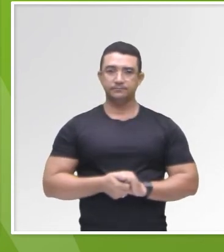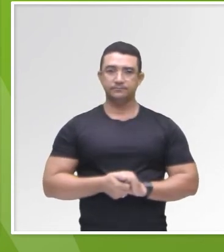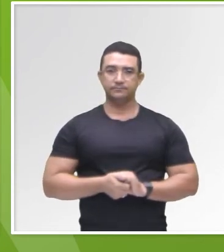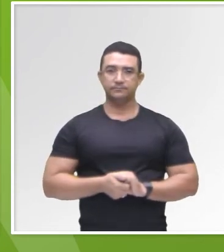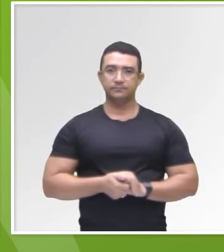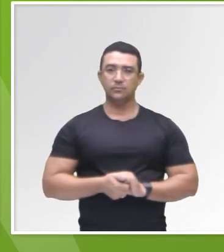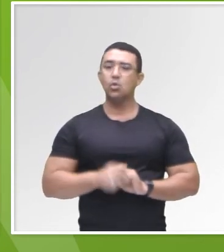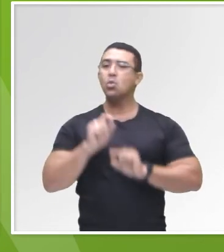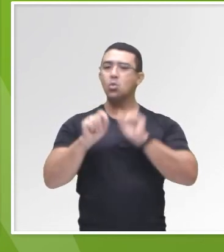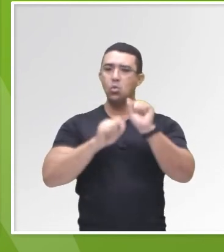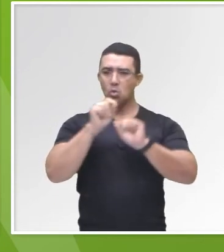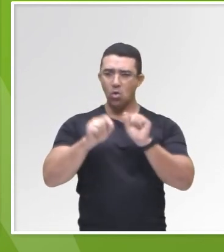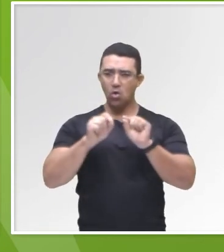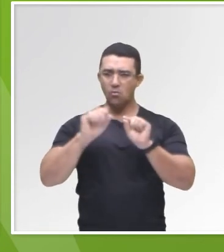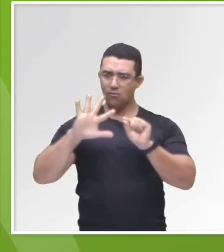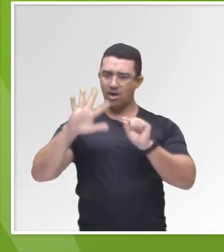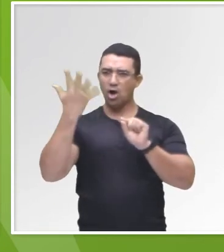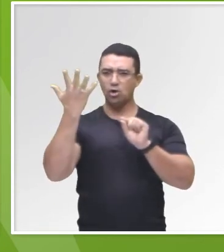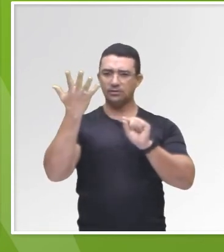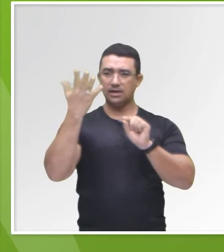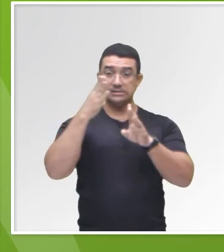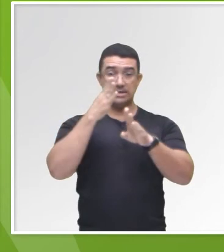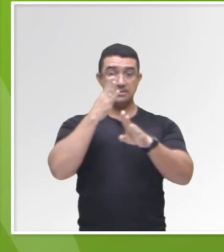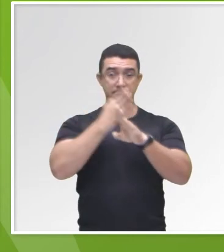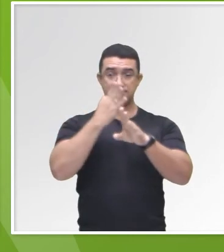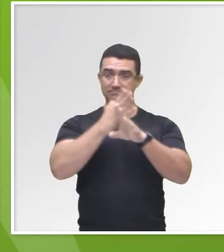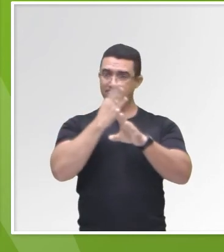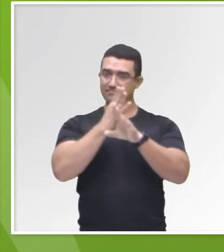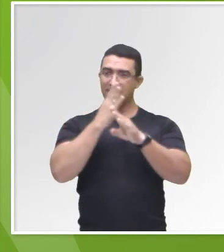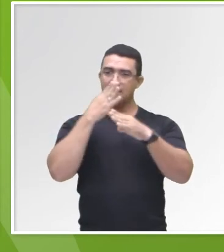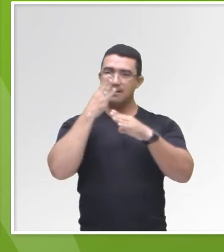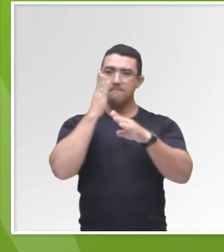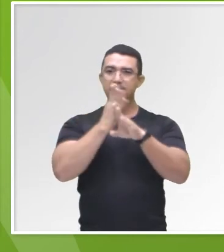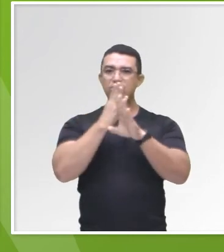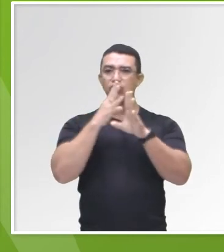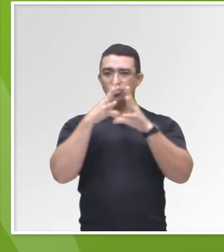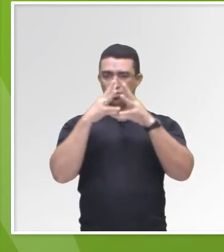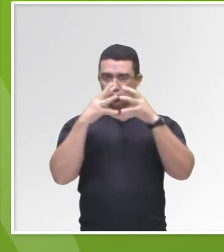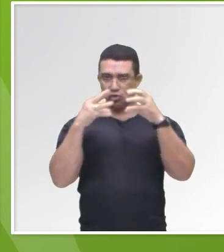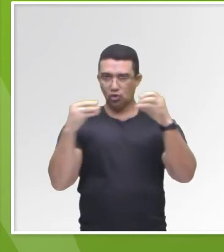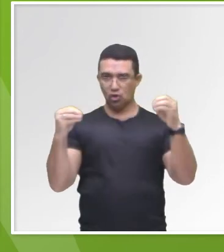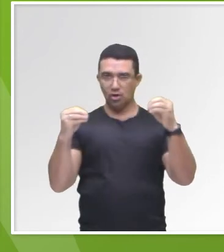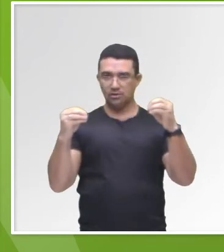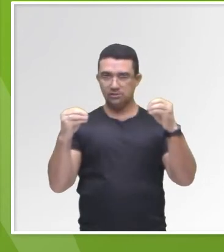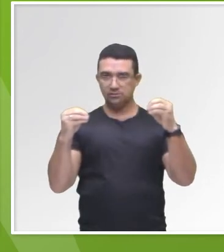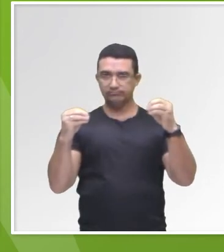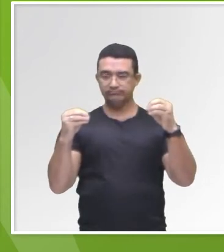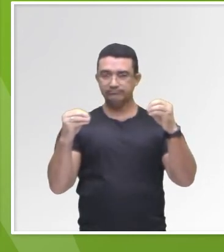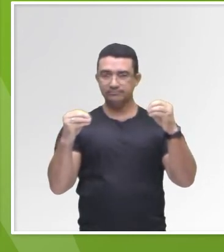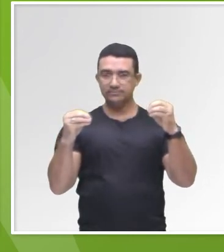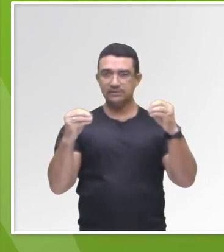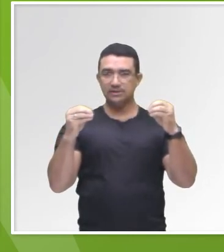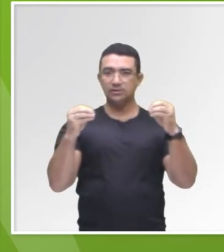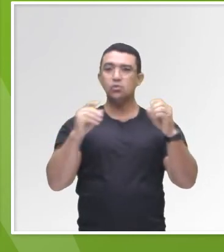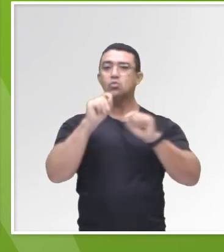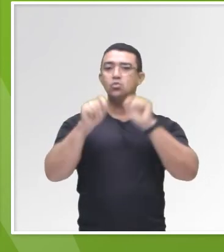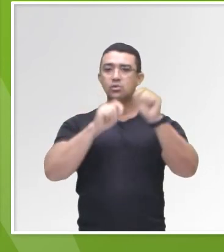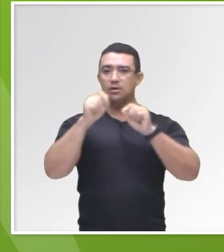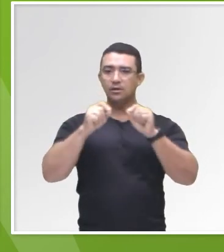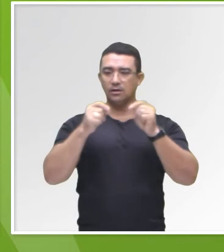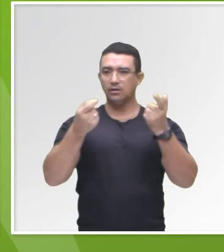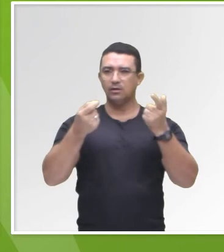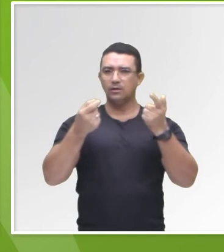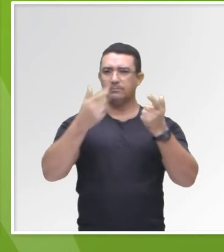onde, né, e como que acontece ali a mitose, qual a importância da mitose. Nos seres pluricelulares, que são aqueles formados por